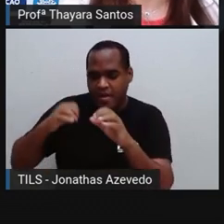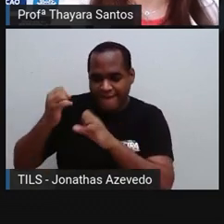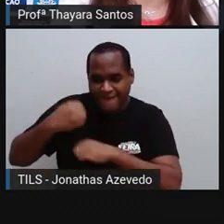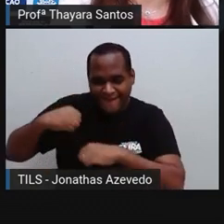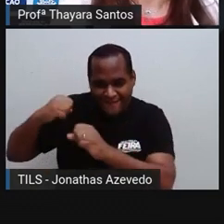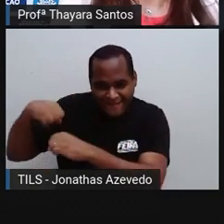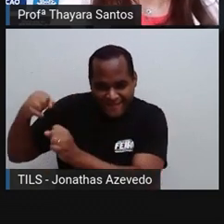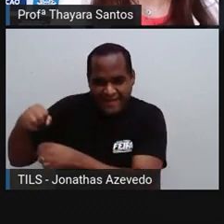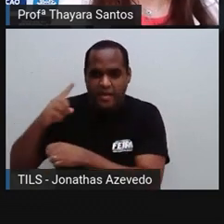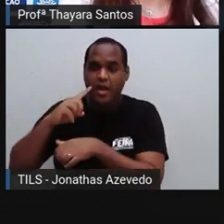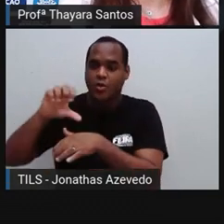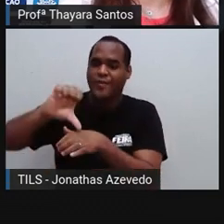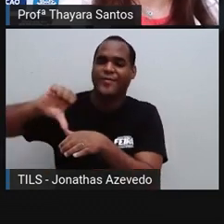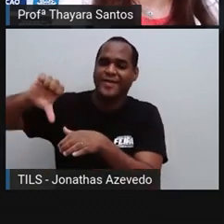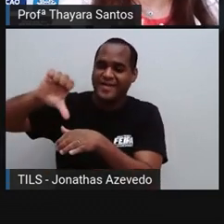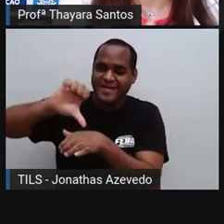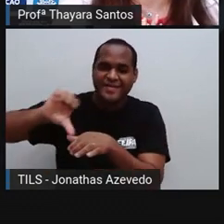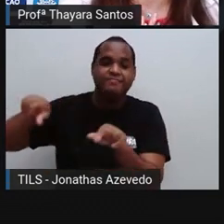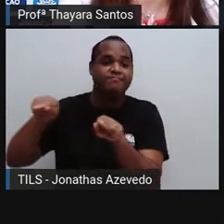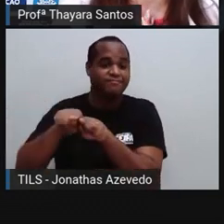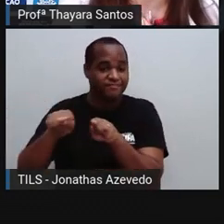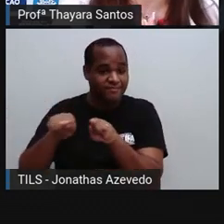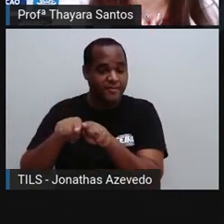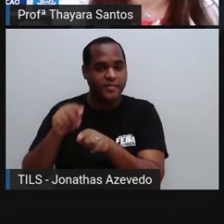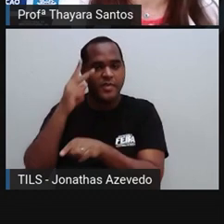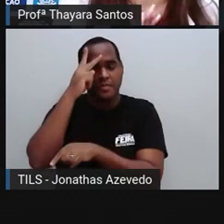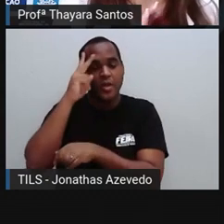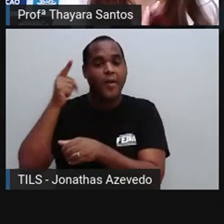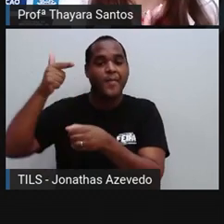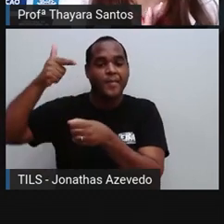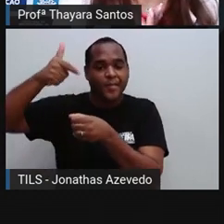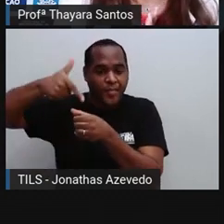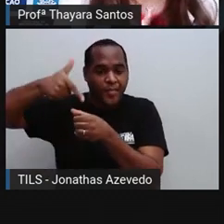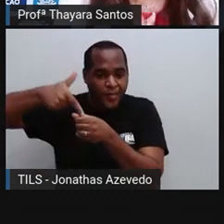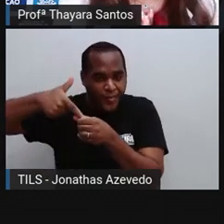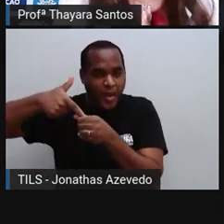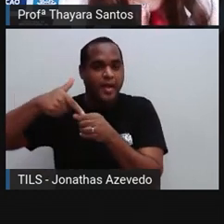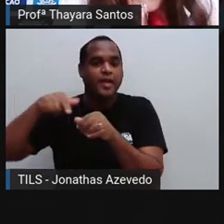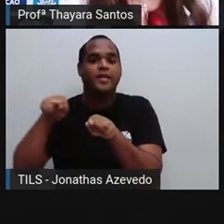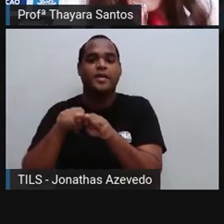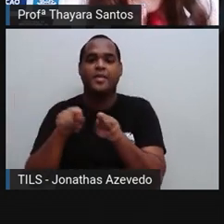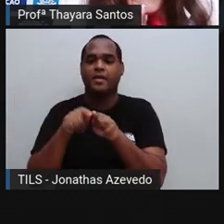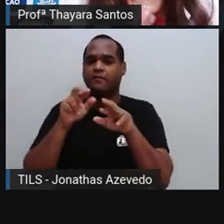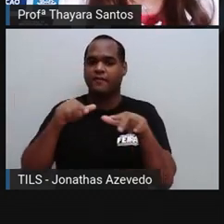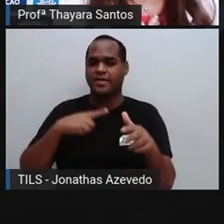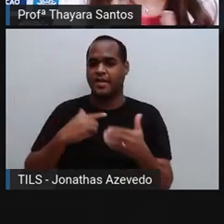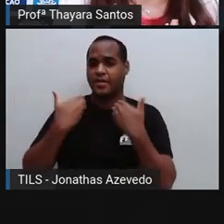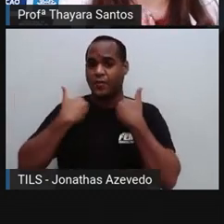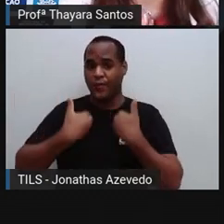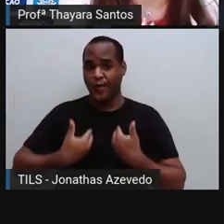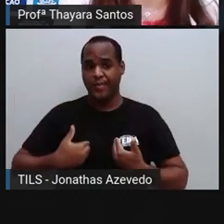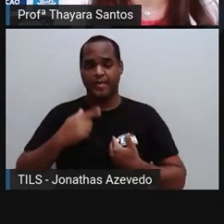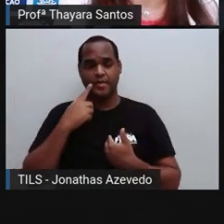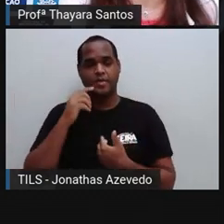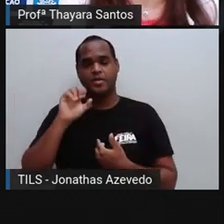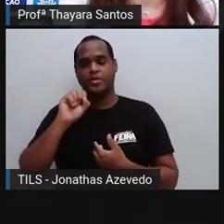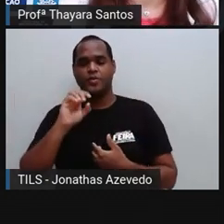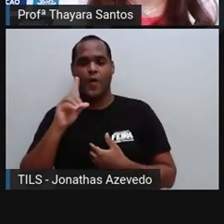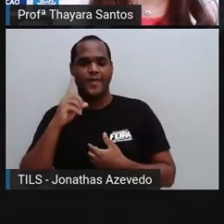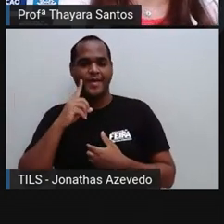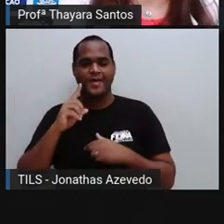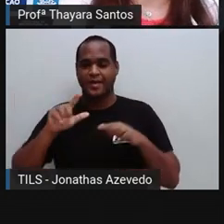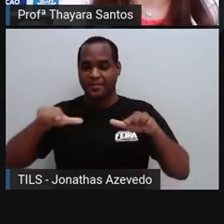Agora imagine uma pessoa introduzindo essas substâncias dentro do organismo. Cal, soda cáustica, que é uma